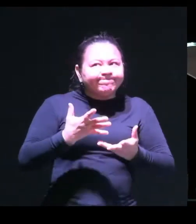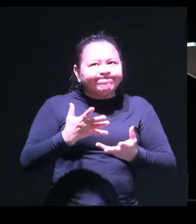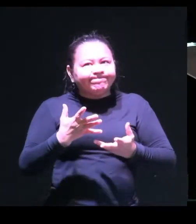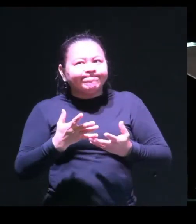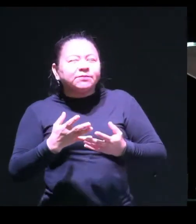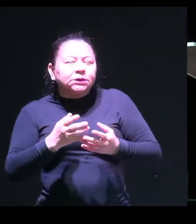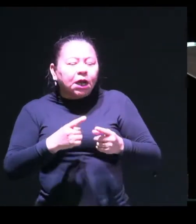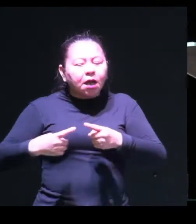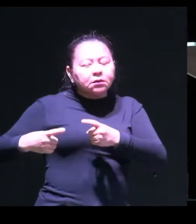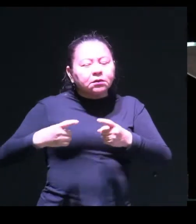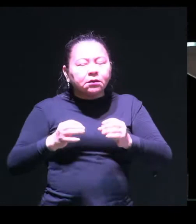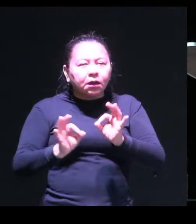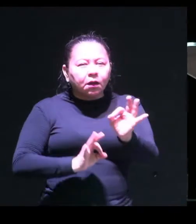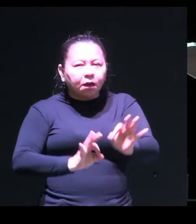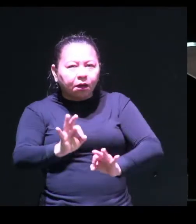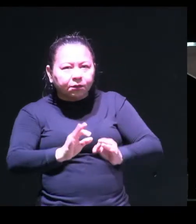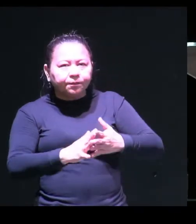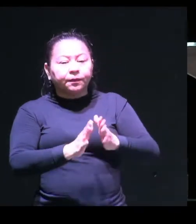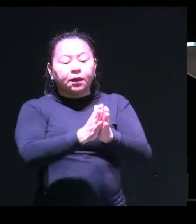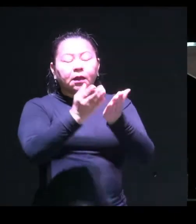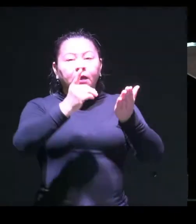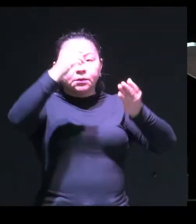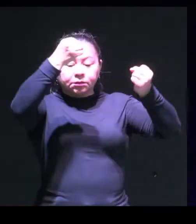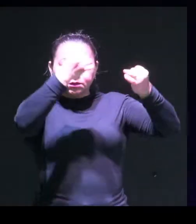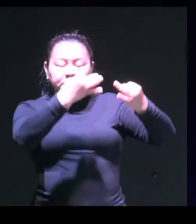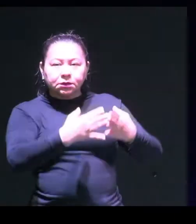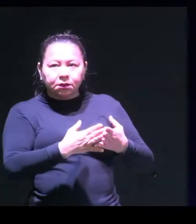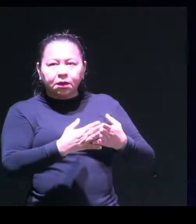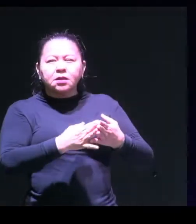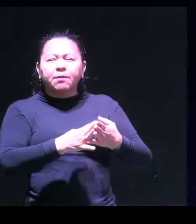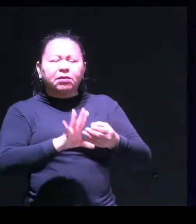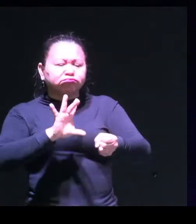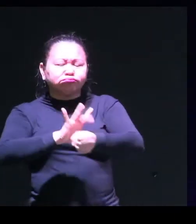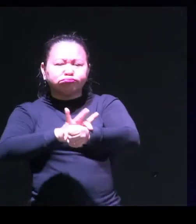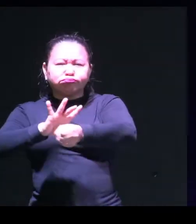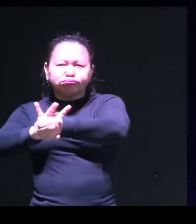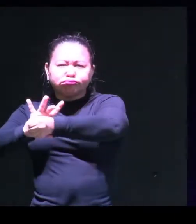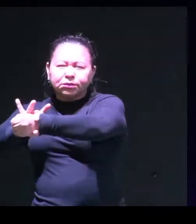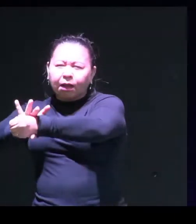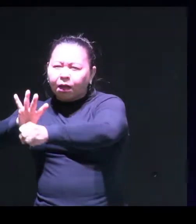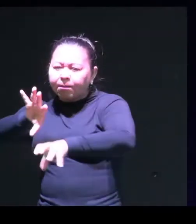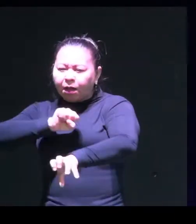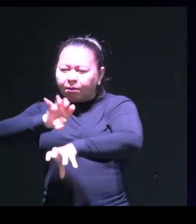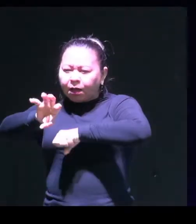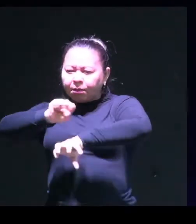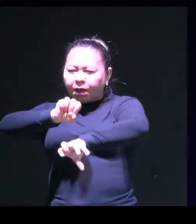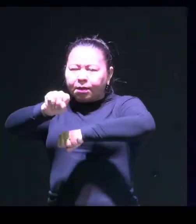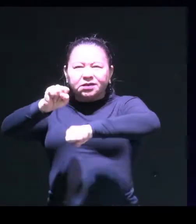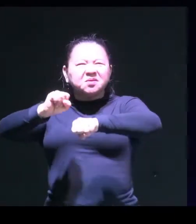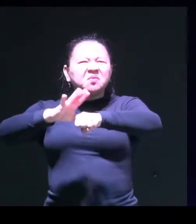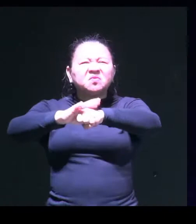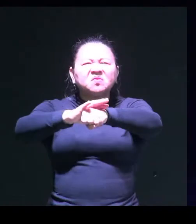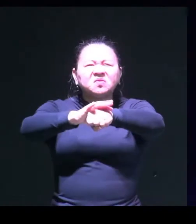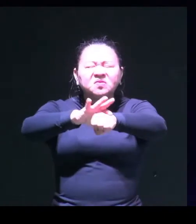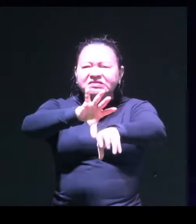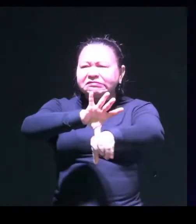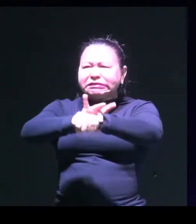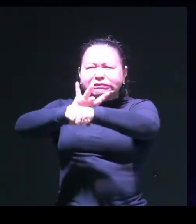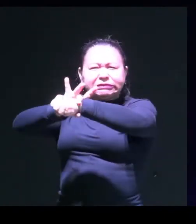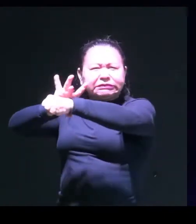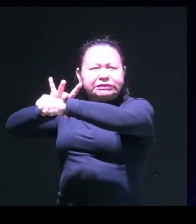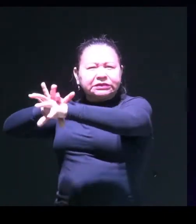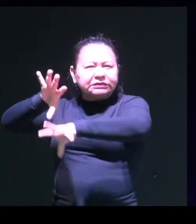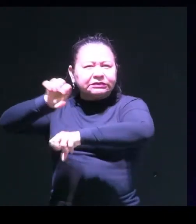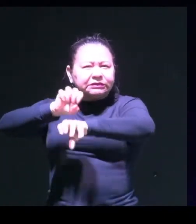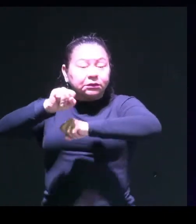haverá guerras. Jesus falou também sobre pestes, doenças, nas dicas que ele deu.